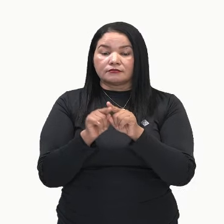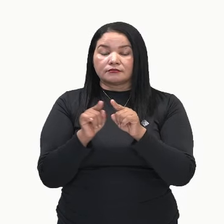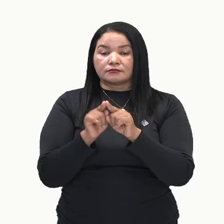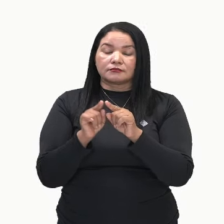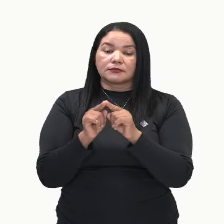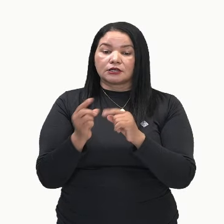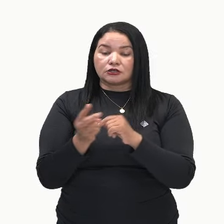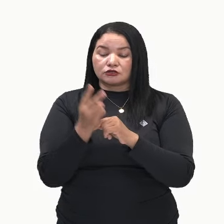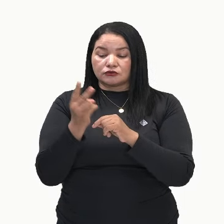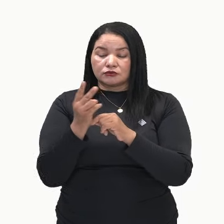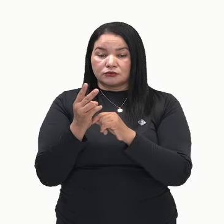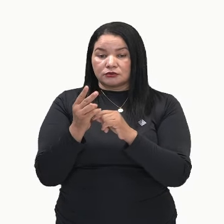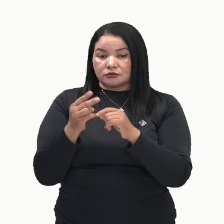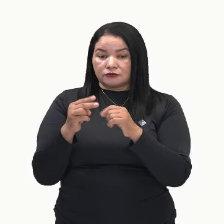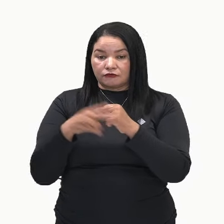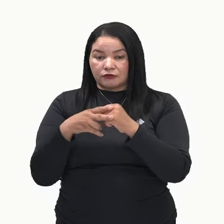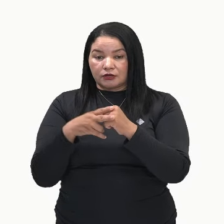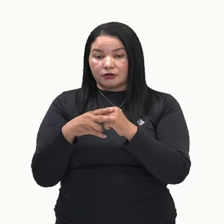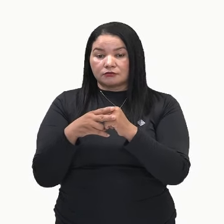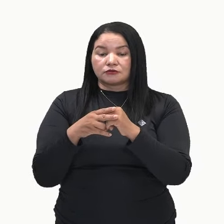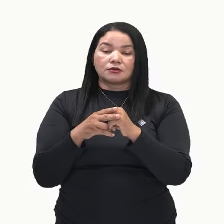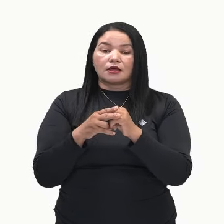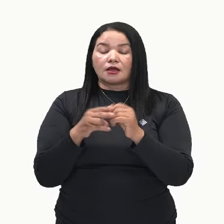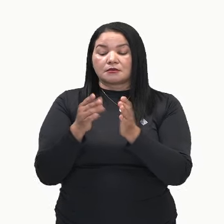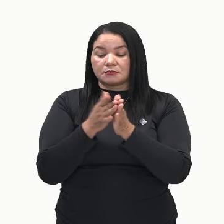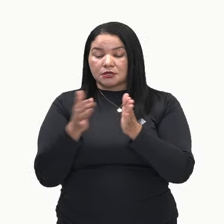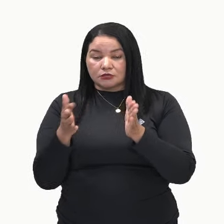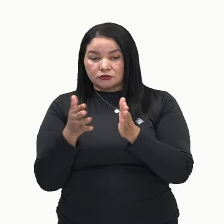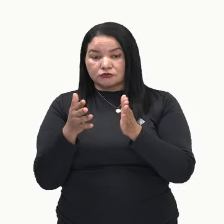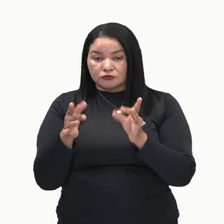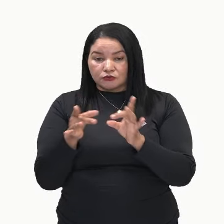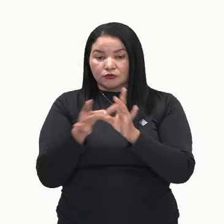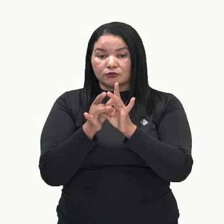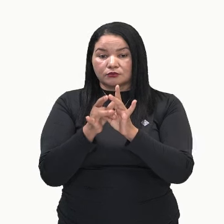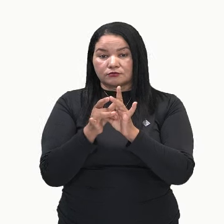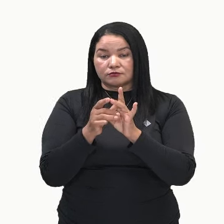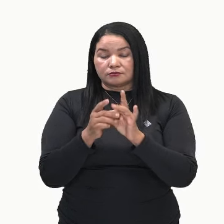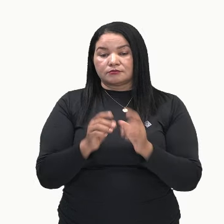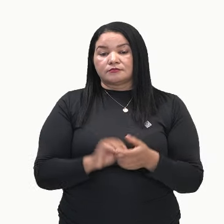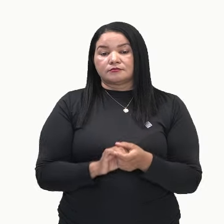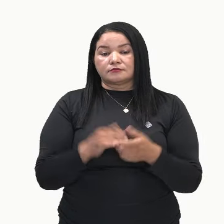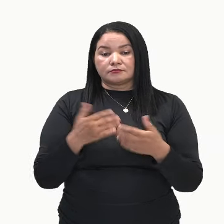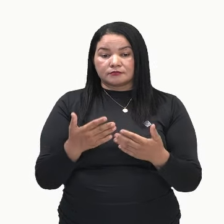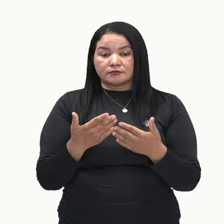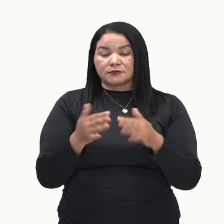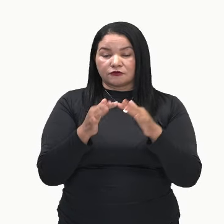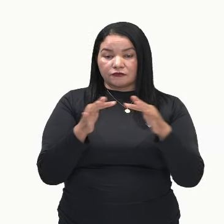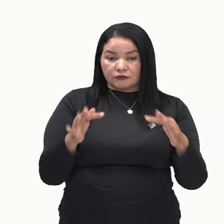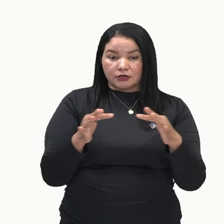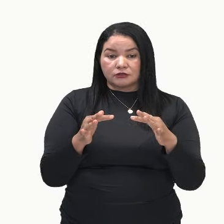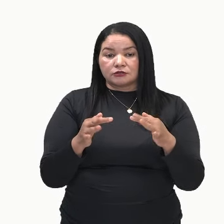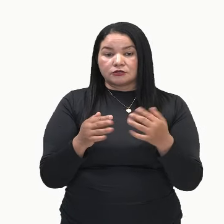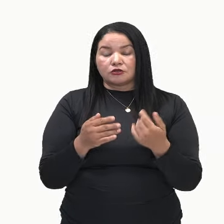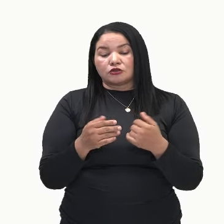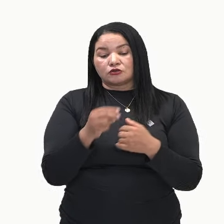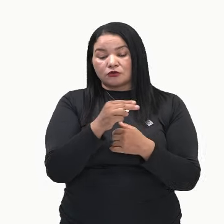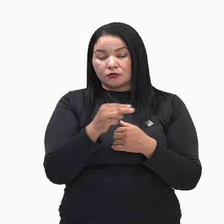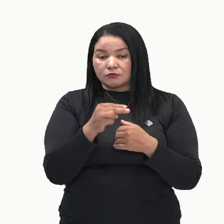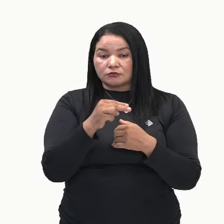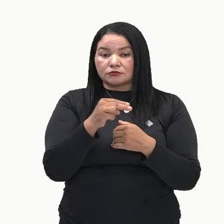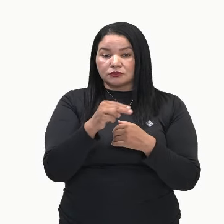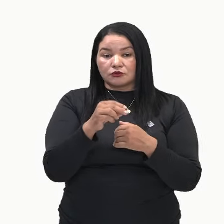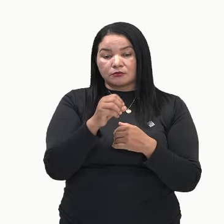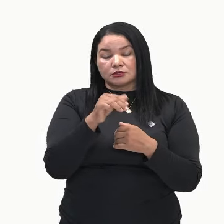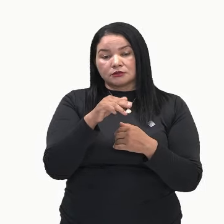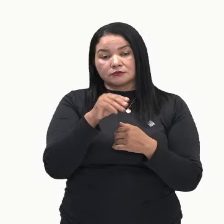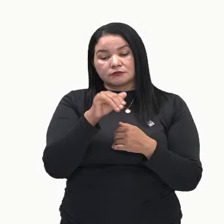período composto. Perfeito? Então a gente já sabe que uma frase verbal ela é igual a uma oração, uma frase nominal não possui verbos.